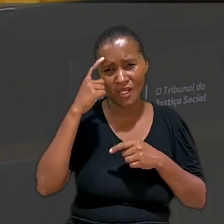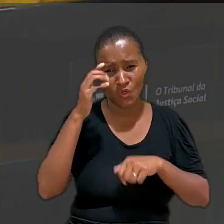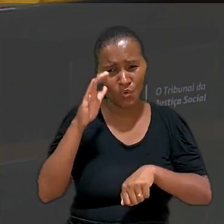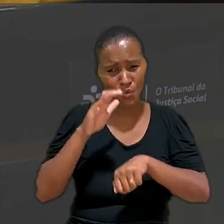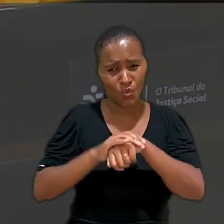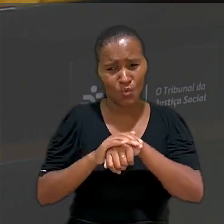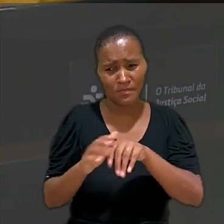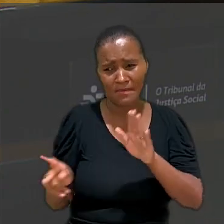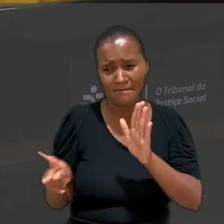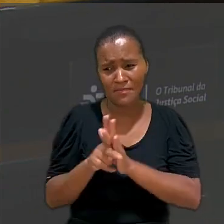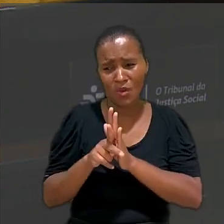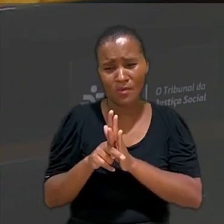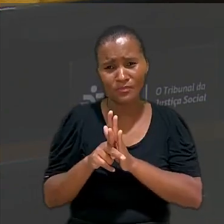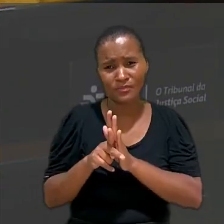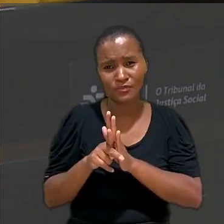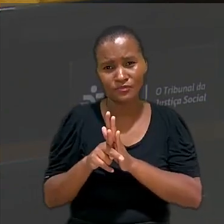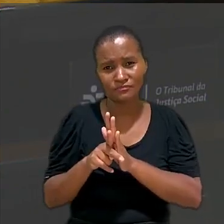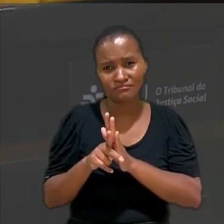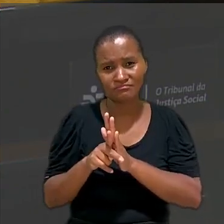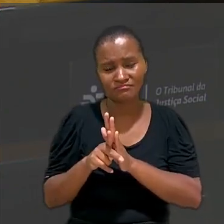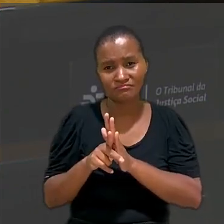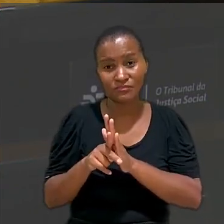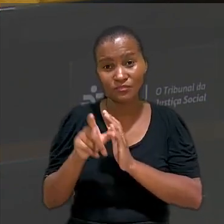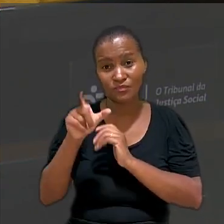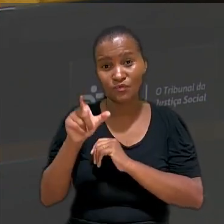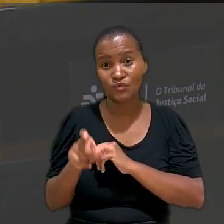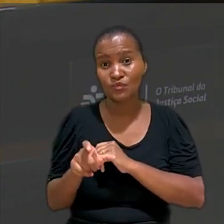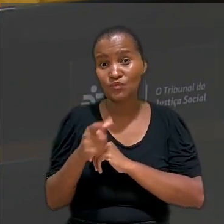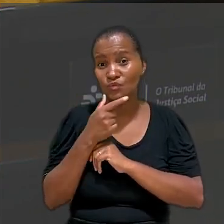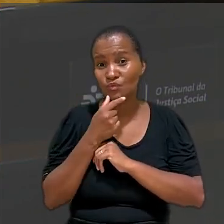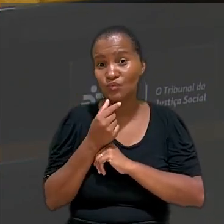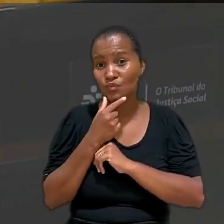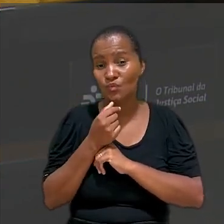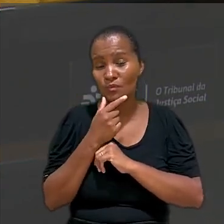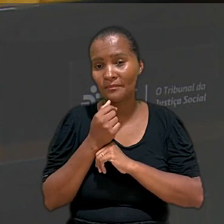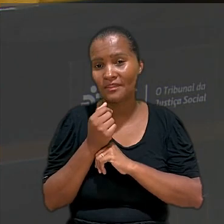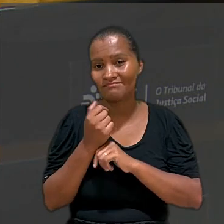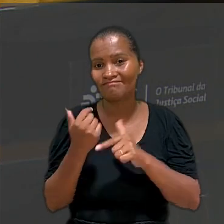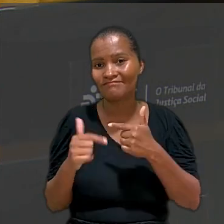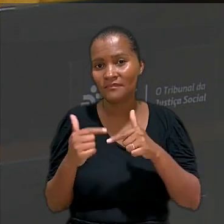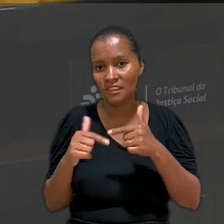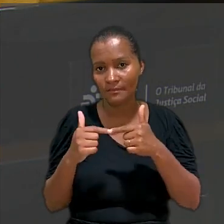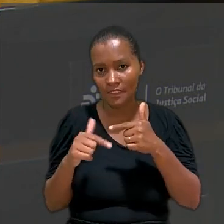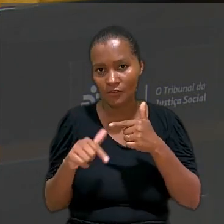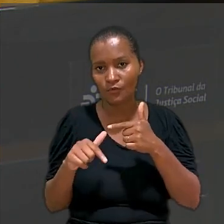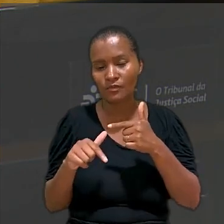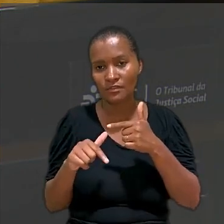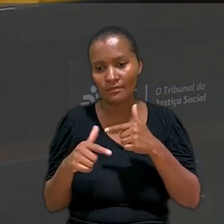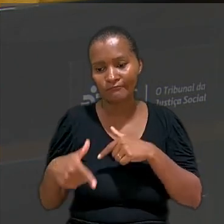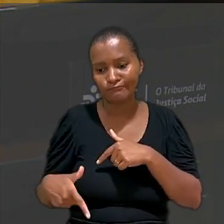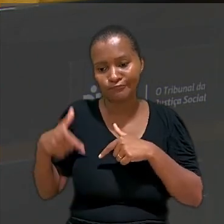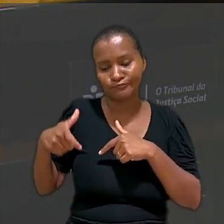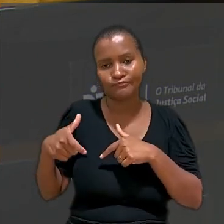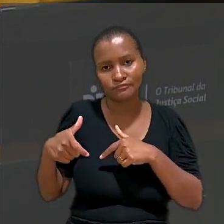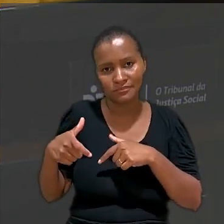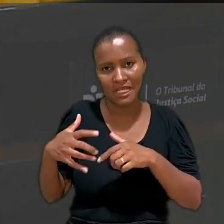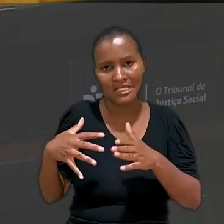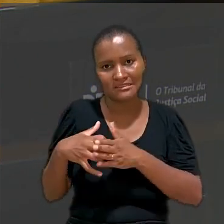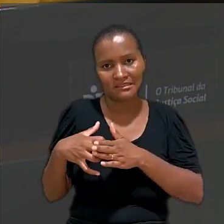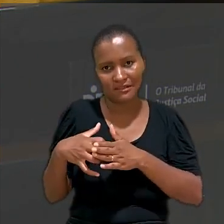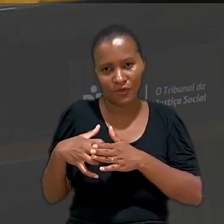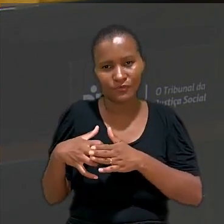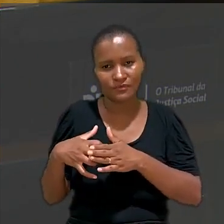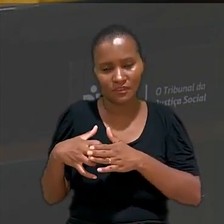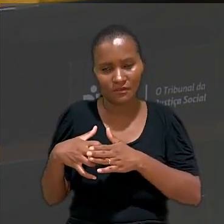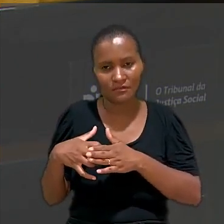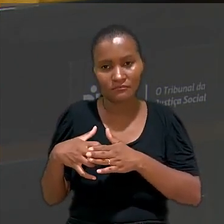culpa exclusiva ou concorrente do trabalhador no disparo acidental da arma de